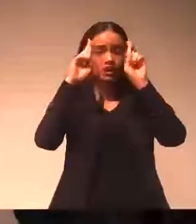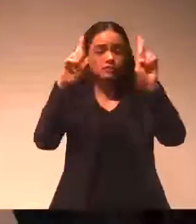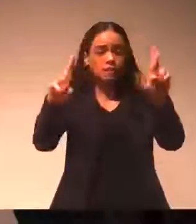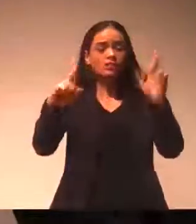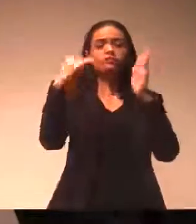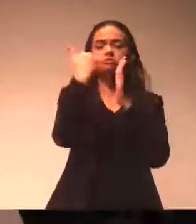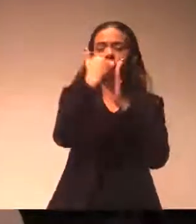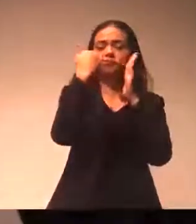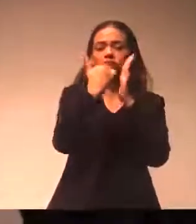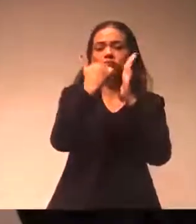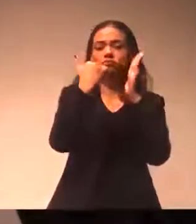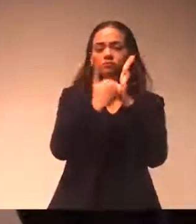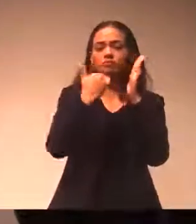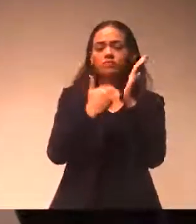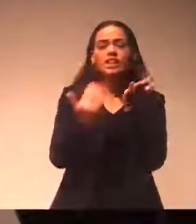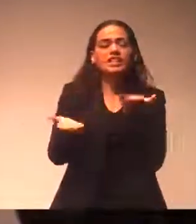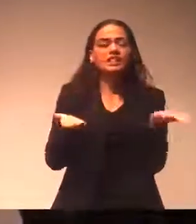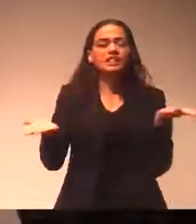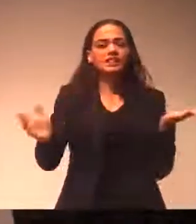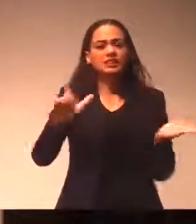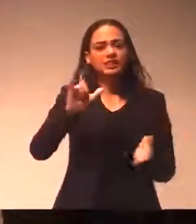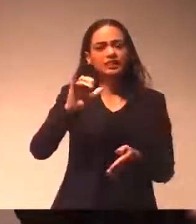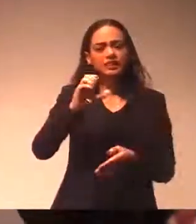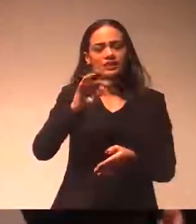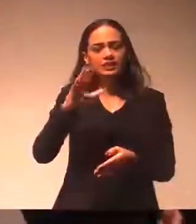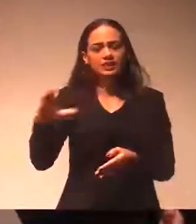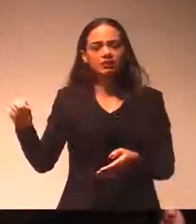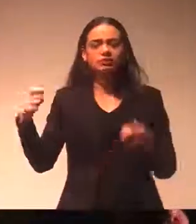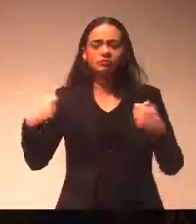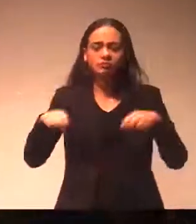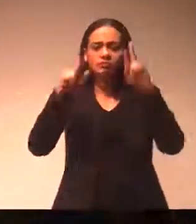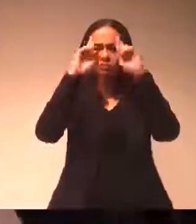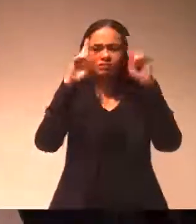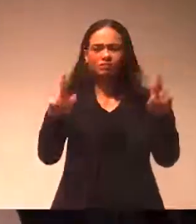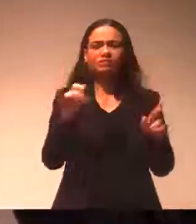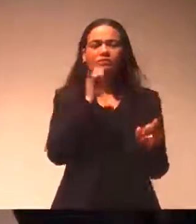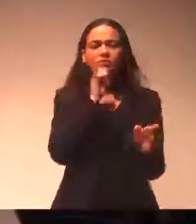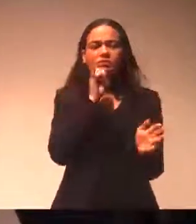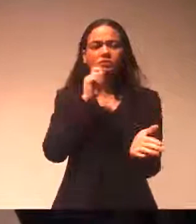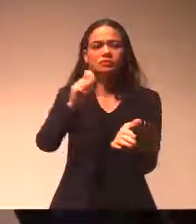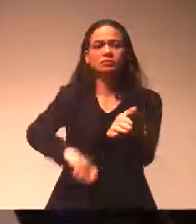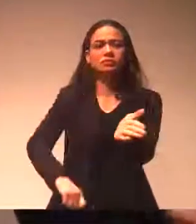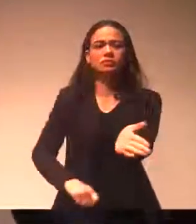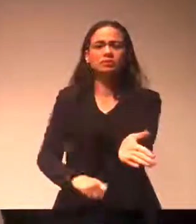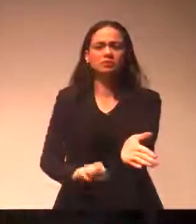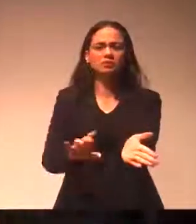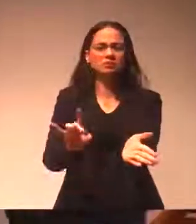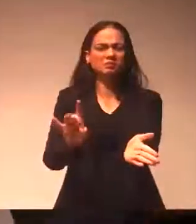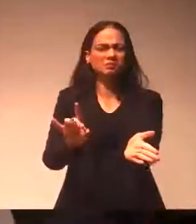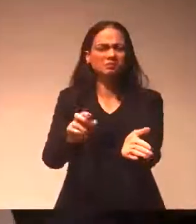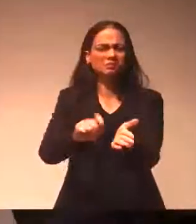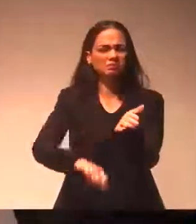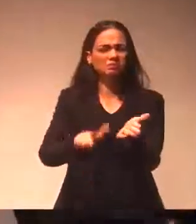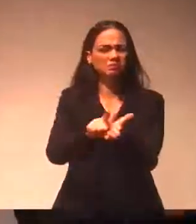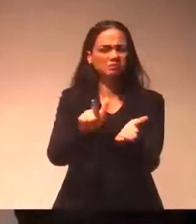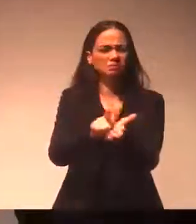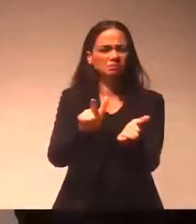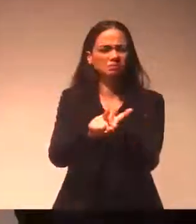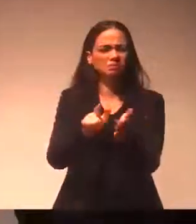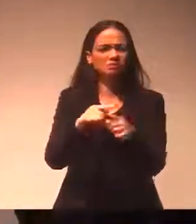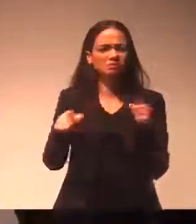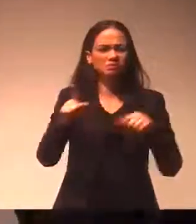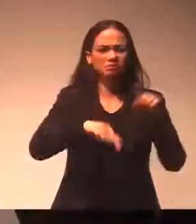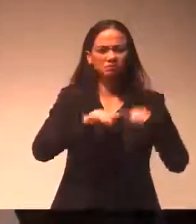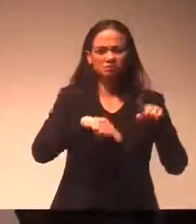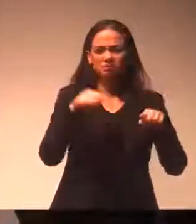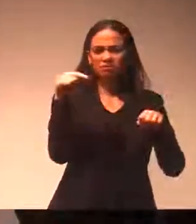processos públicos de licitação. Que conversa é essa de assina aqui que eu sou seu chefe? Né? E aí depois o promotor,